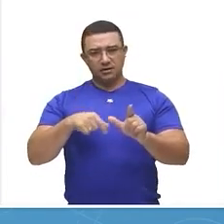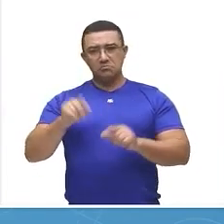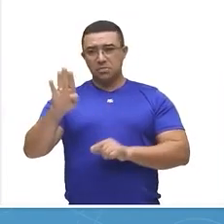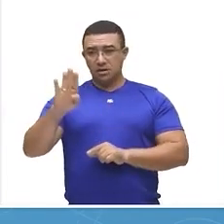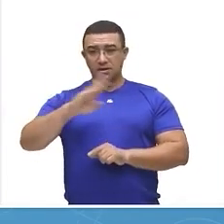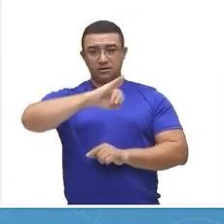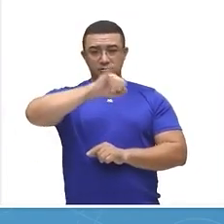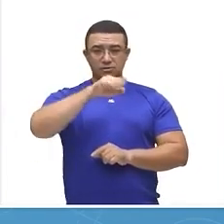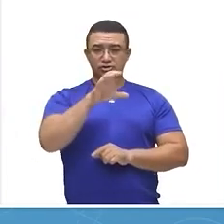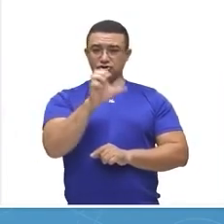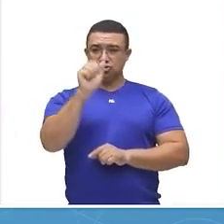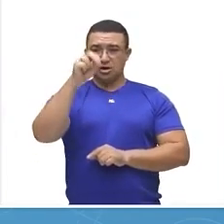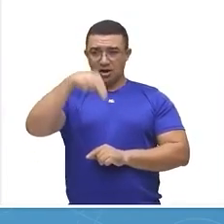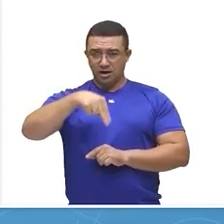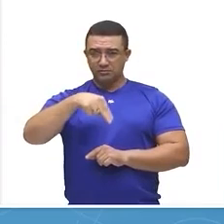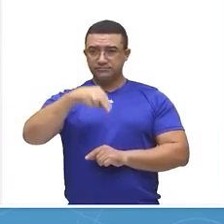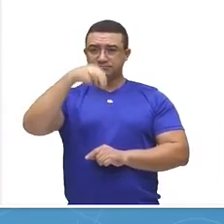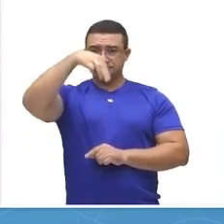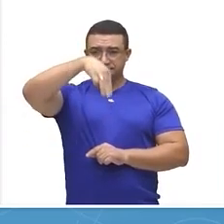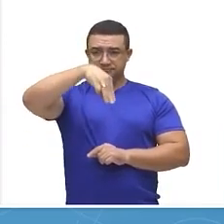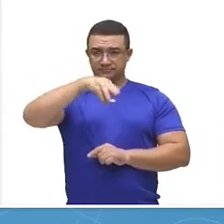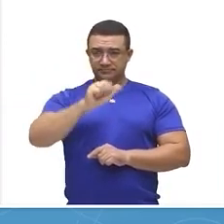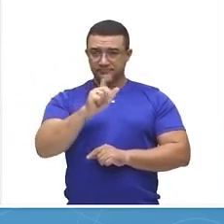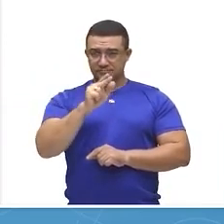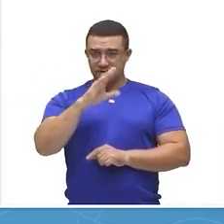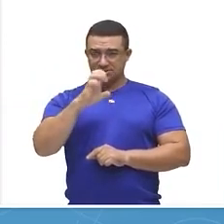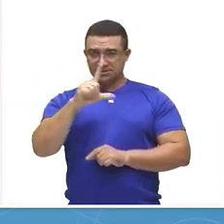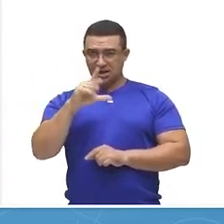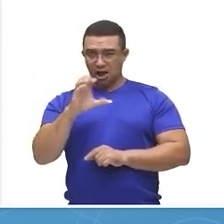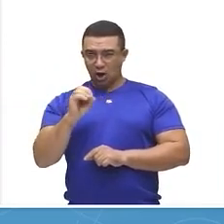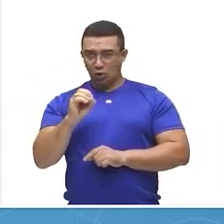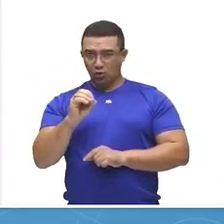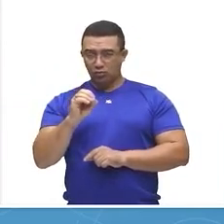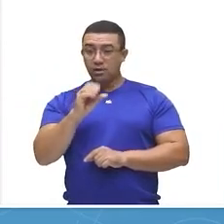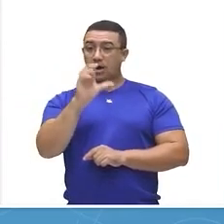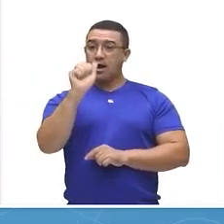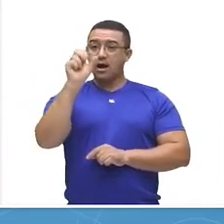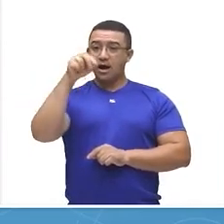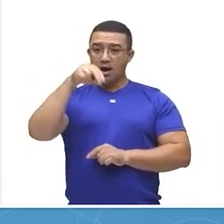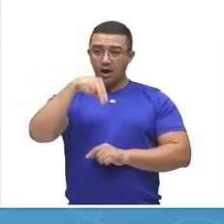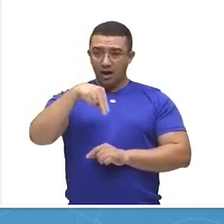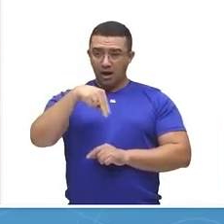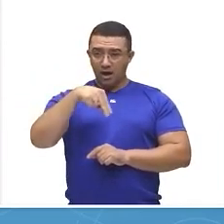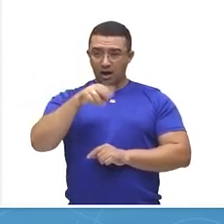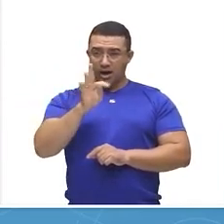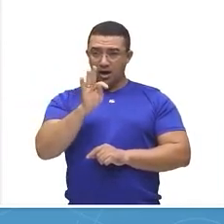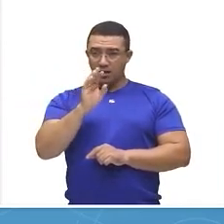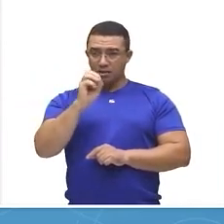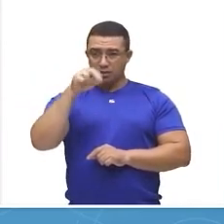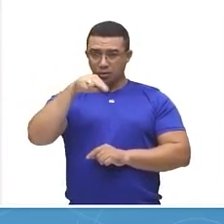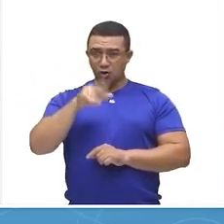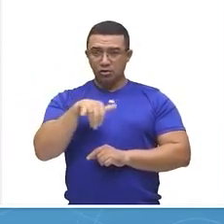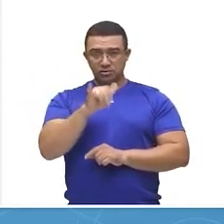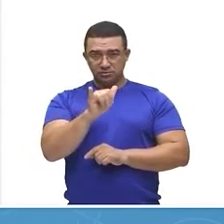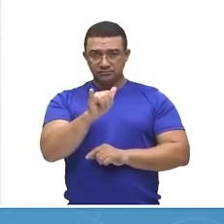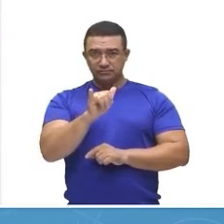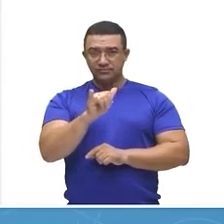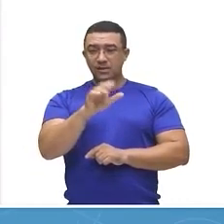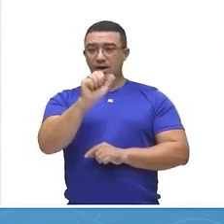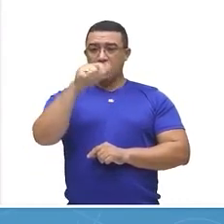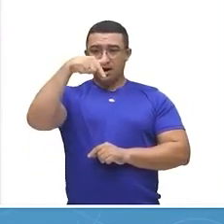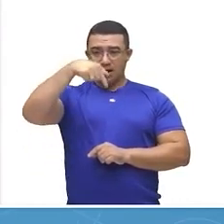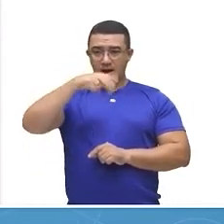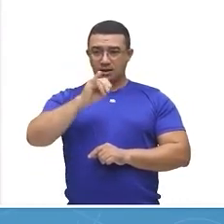Jean Carlos. Marcelo Henrique, Anthony, Maria Eduarda, Gabriele,